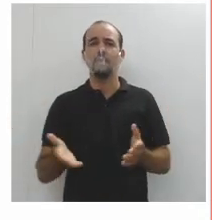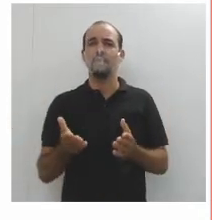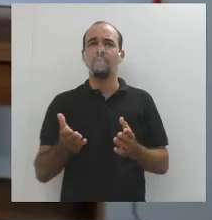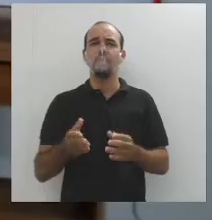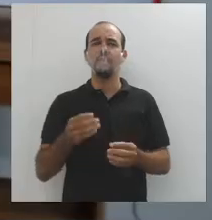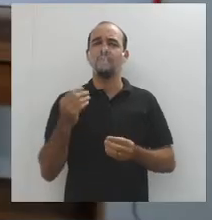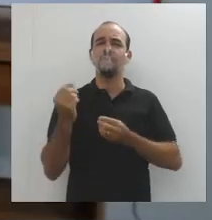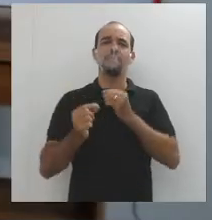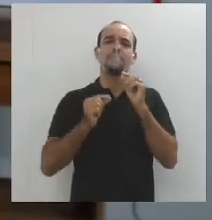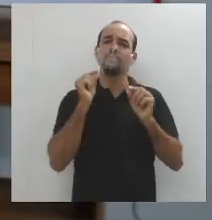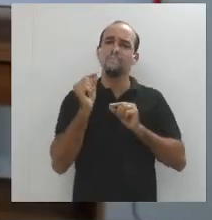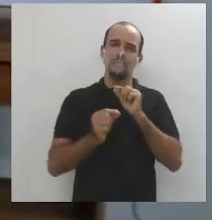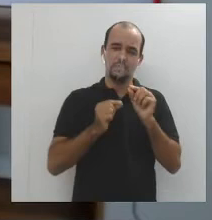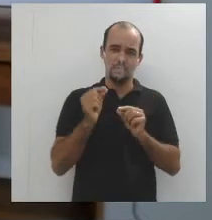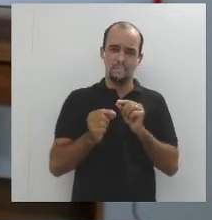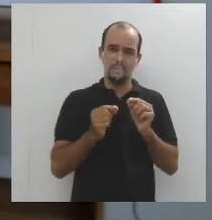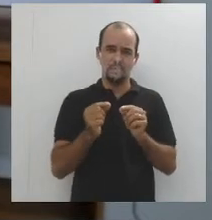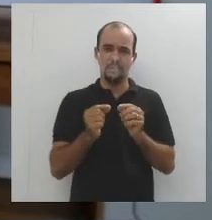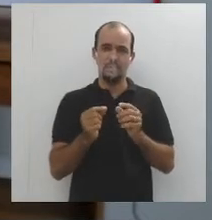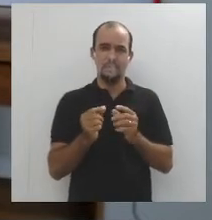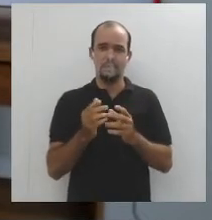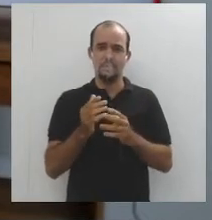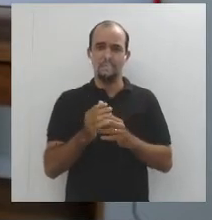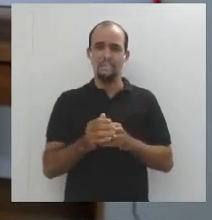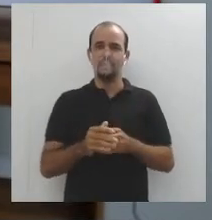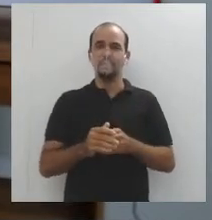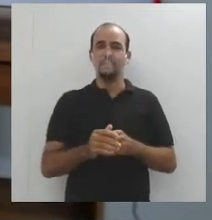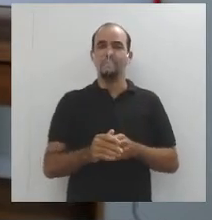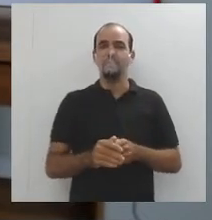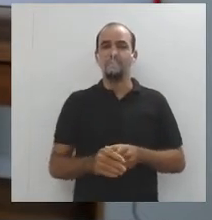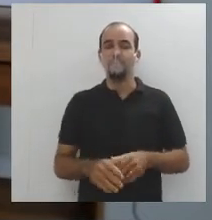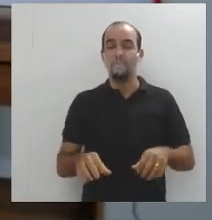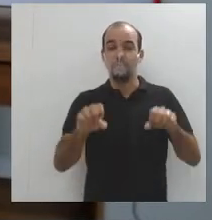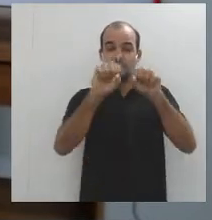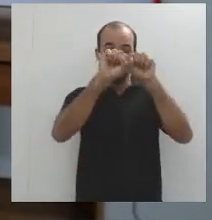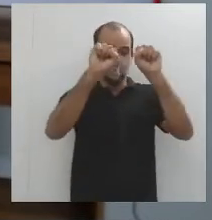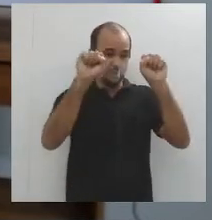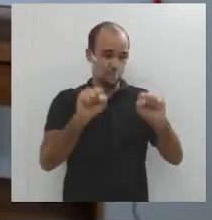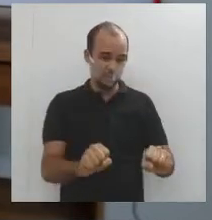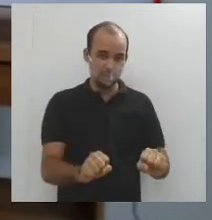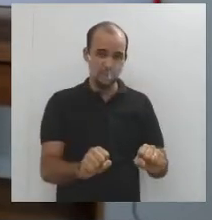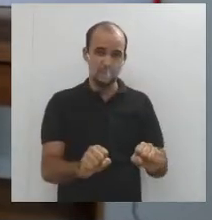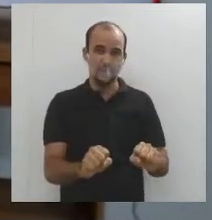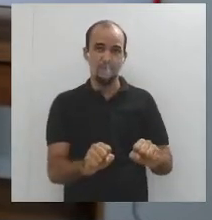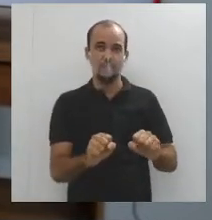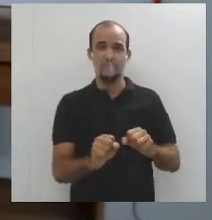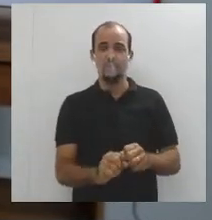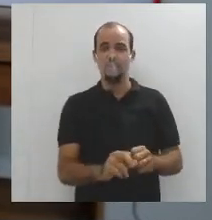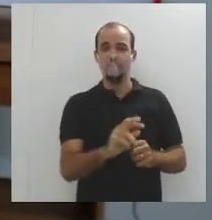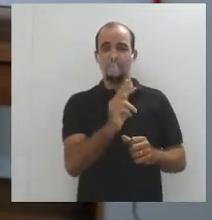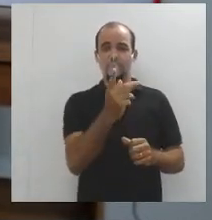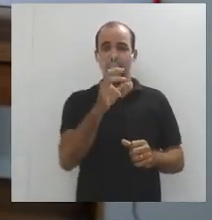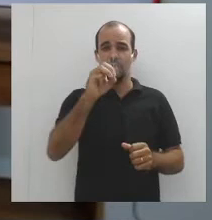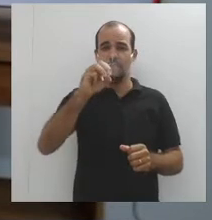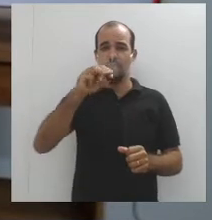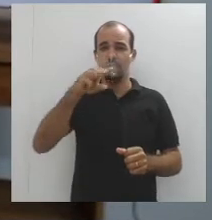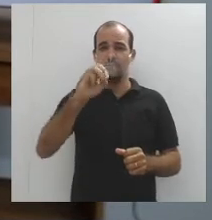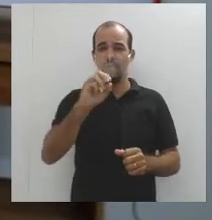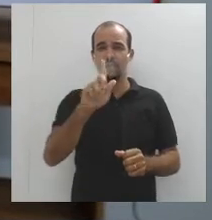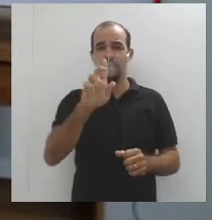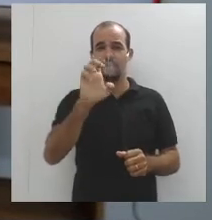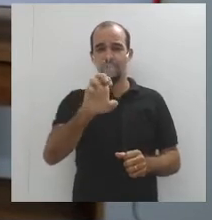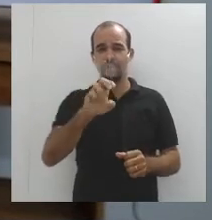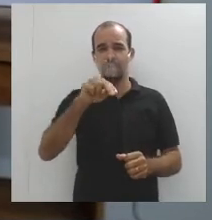Corta aqui para mim. Gente, um sistema homogêneo, ele é aquele que vai